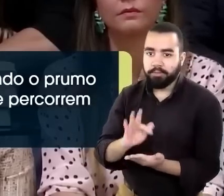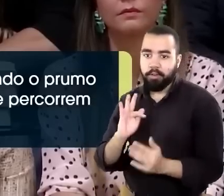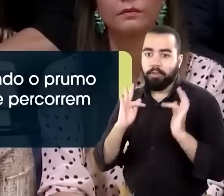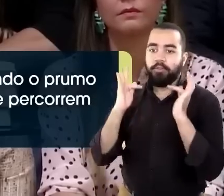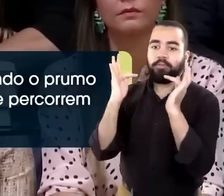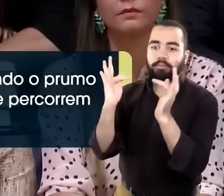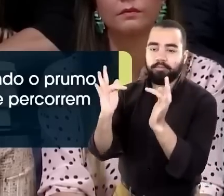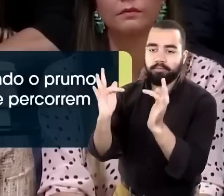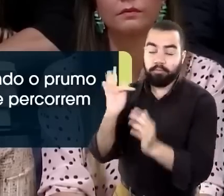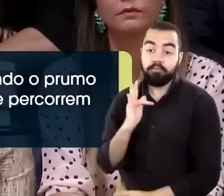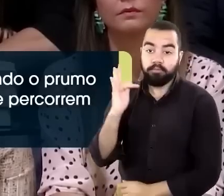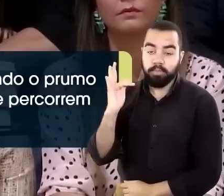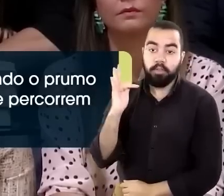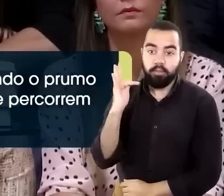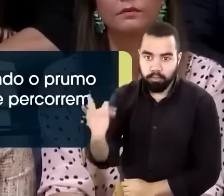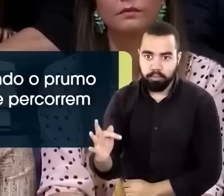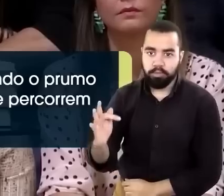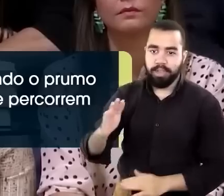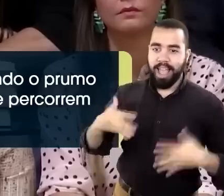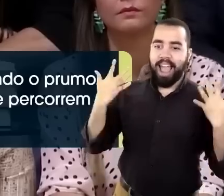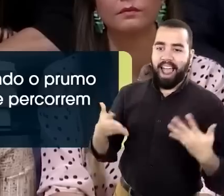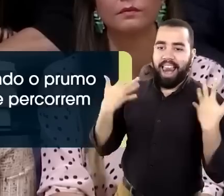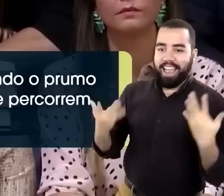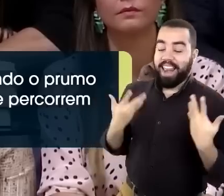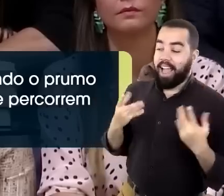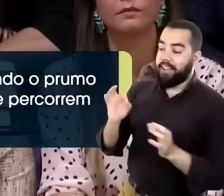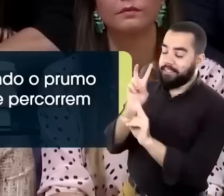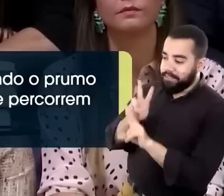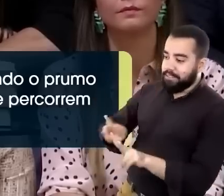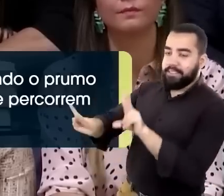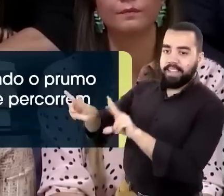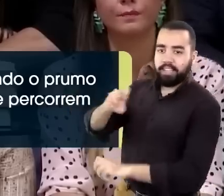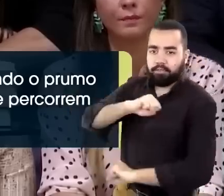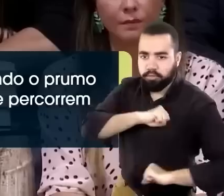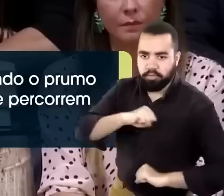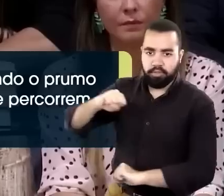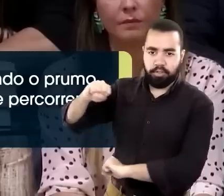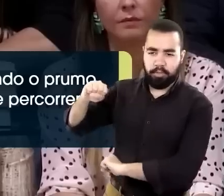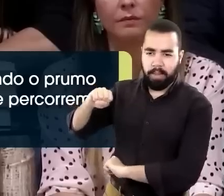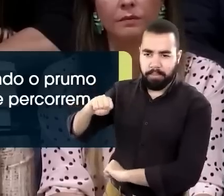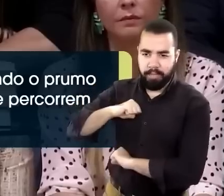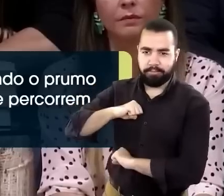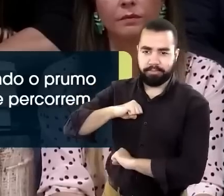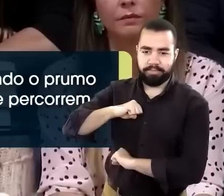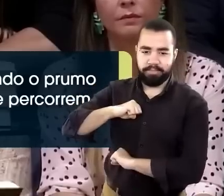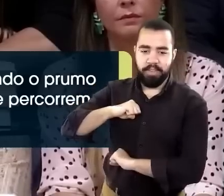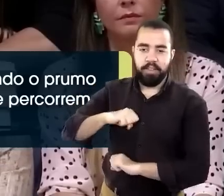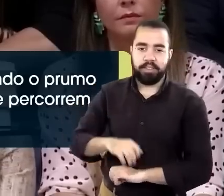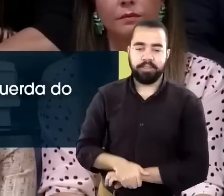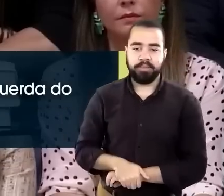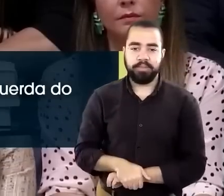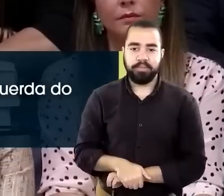alegrar-se-á, vendo o prumo na mão de Zorobabel. Aqueles sete olhos são os sete olhos do Senhor